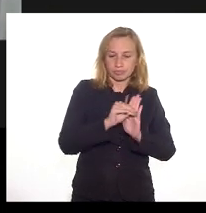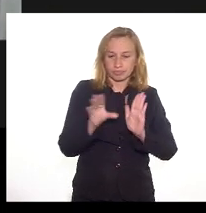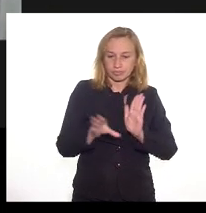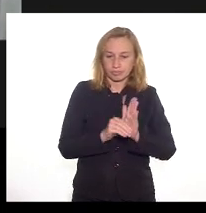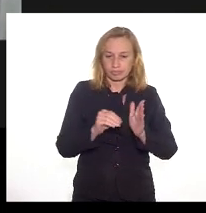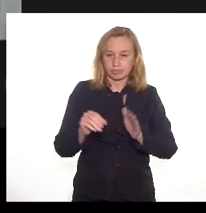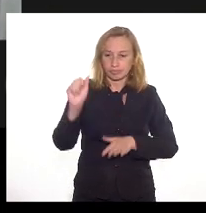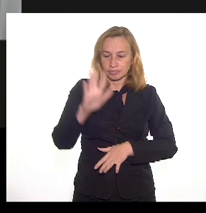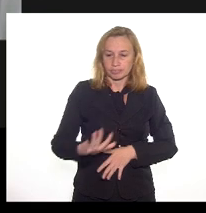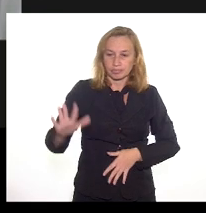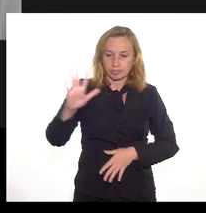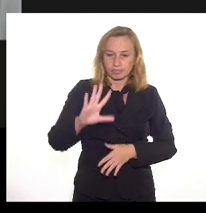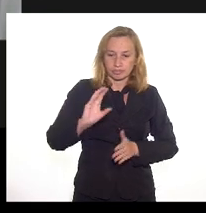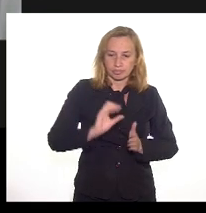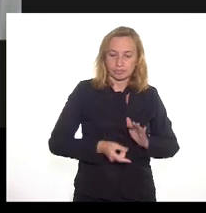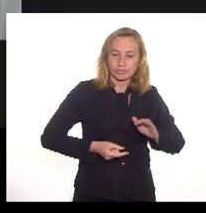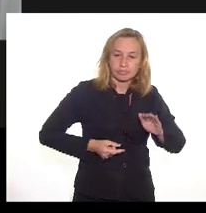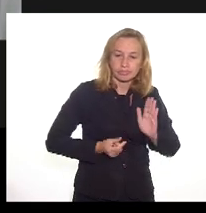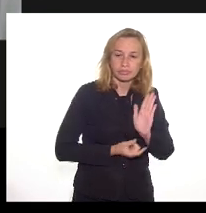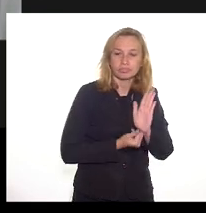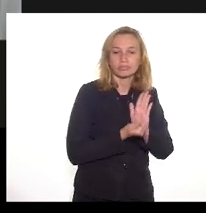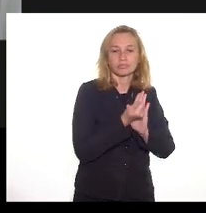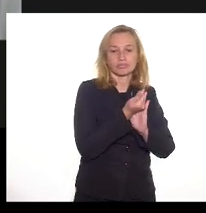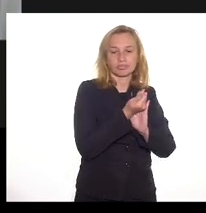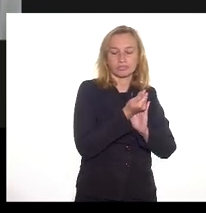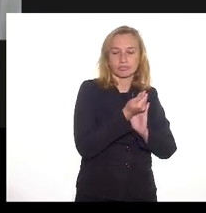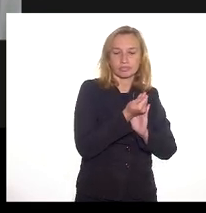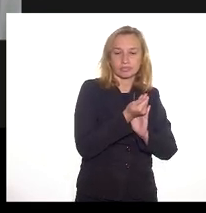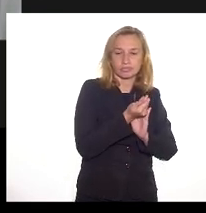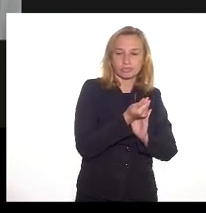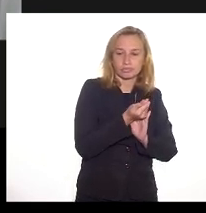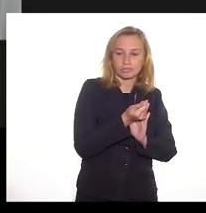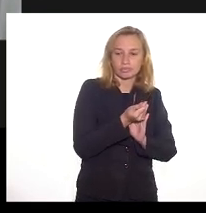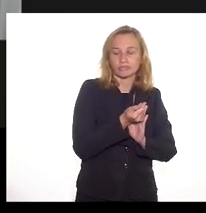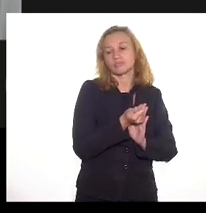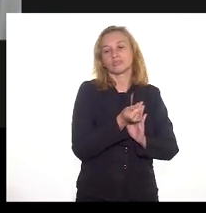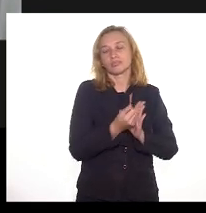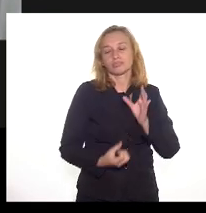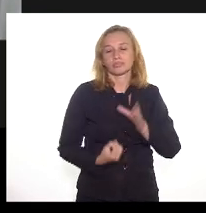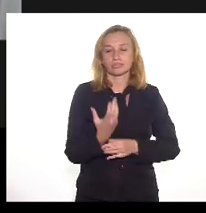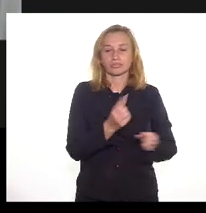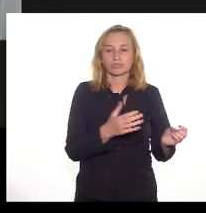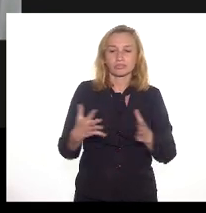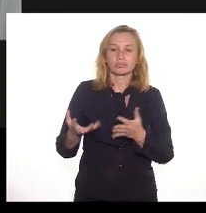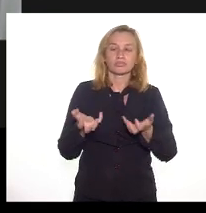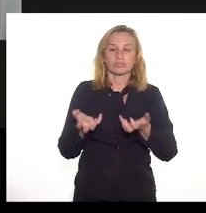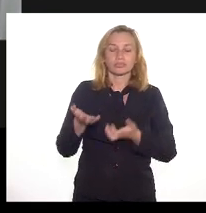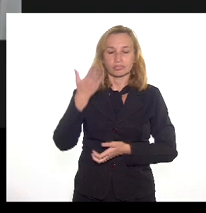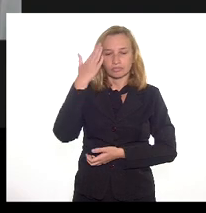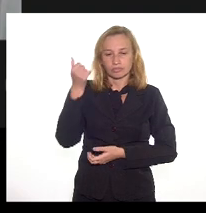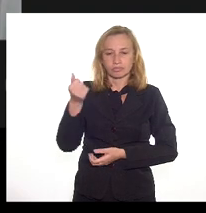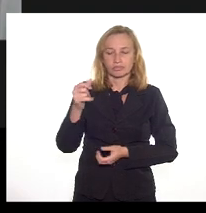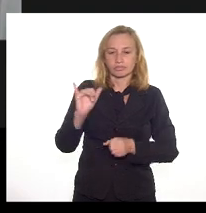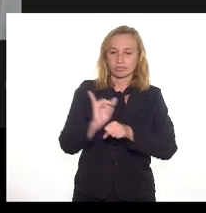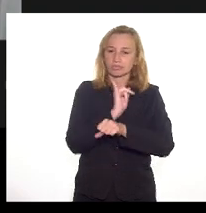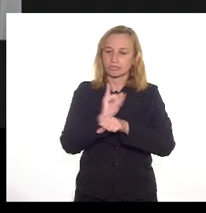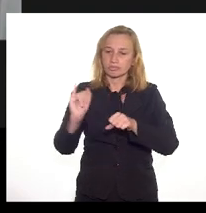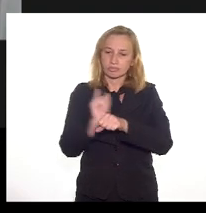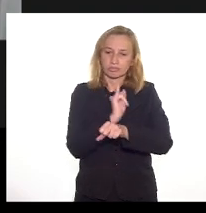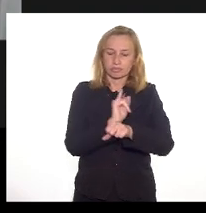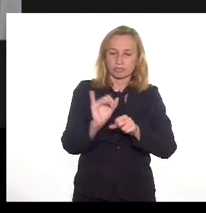em investimentos produtivos, né? Eu queria saber se existe algum tipo de